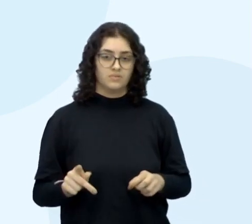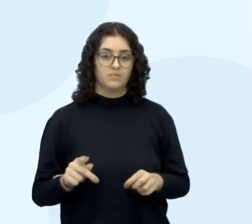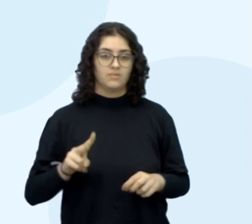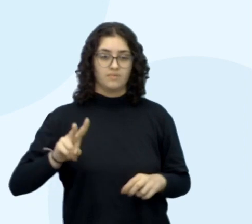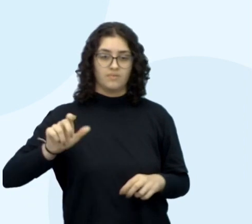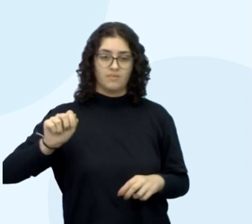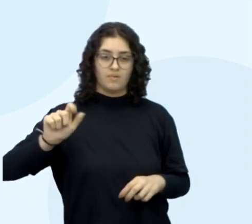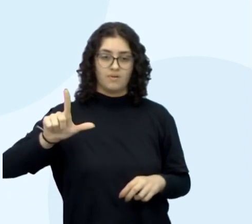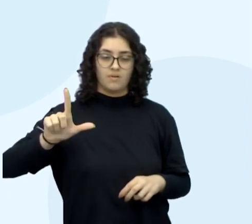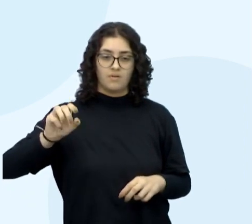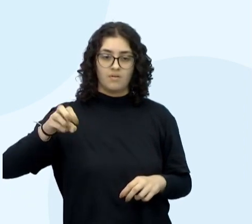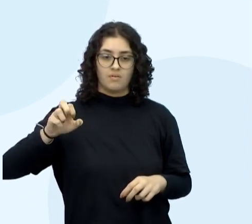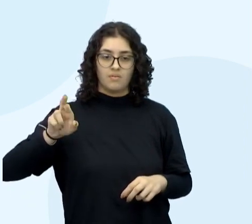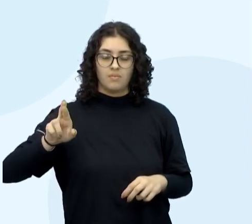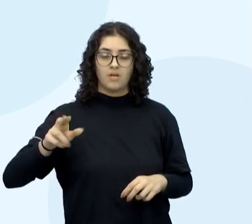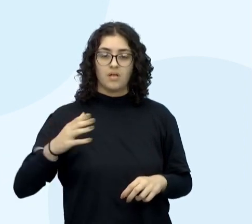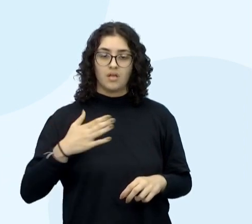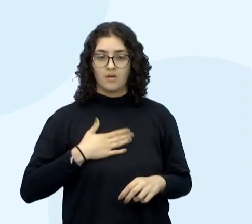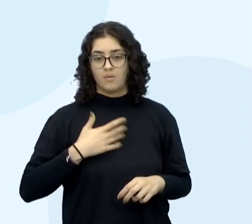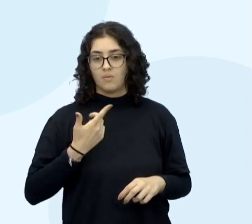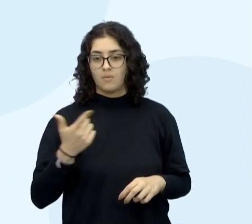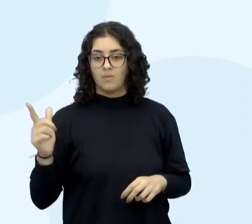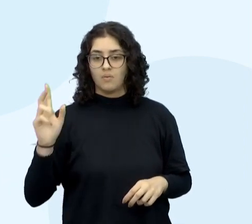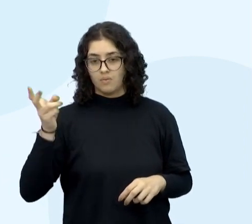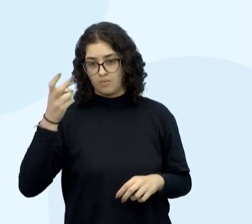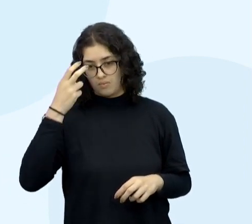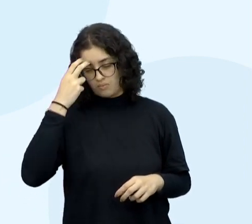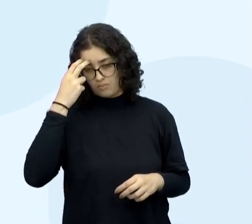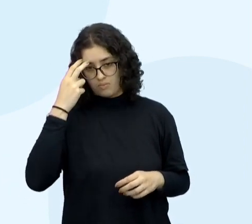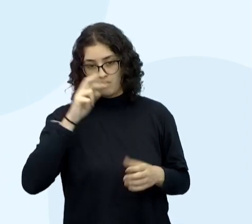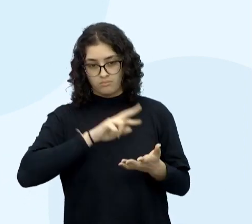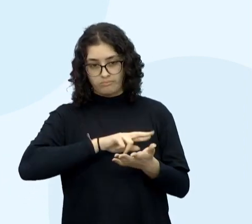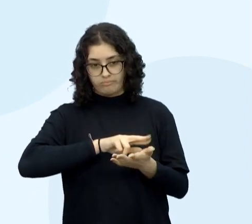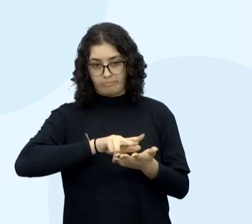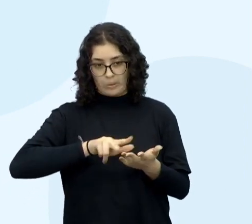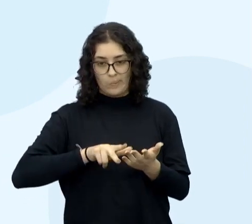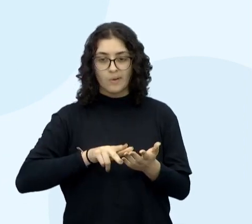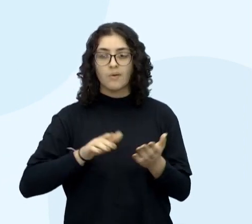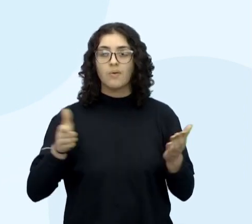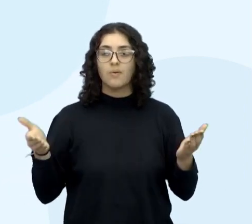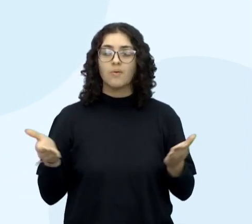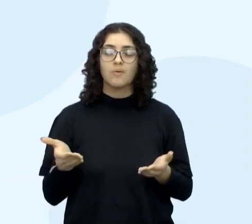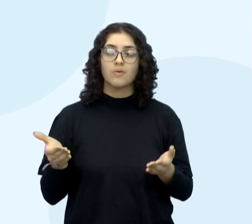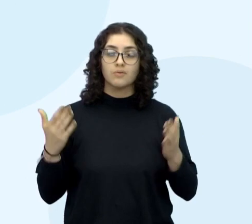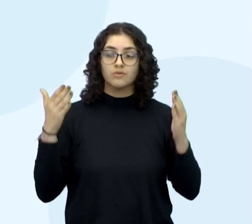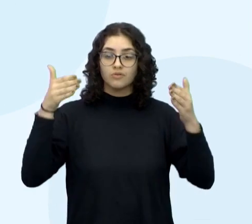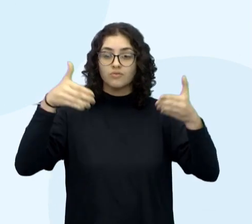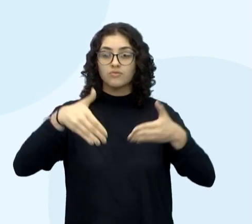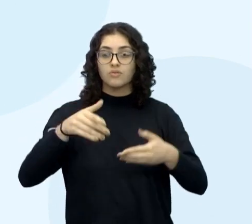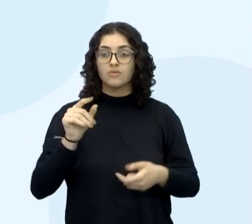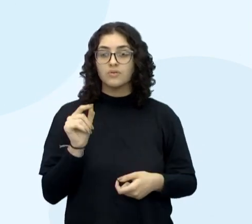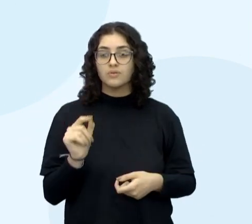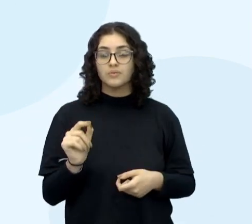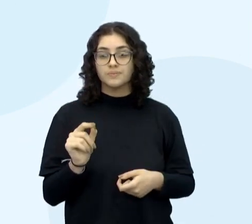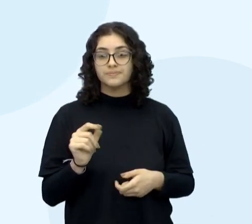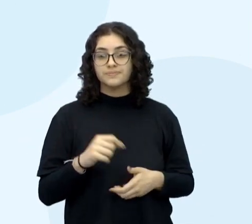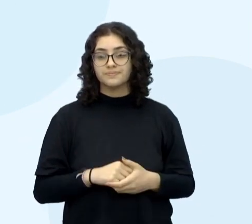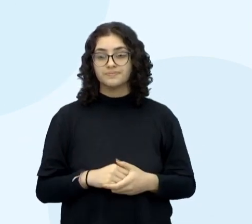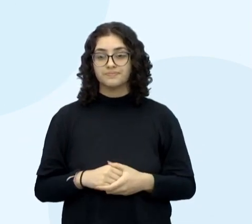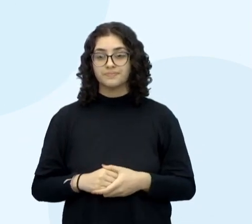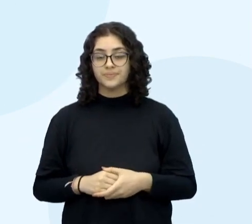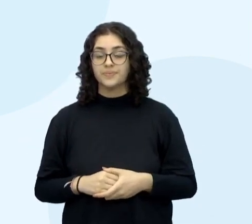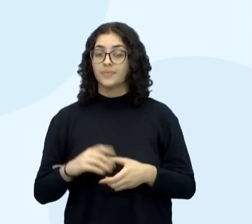Ele explicou eu e o outro, culturas no plural. Hoje, o nosso foco será a questão